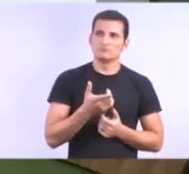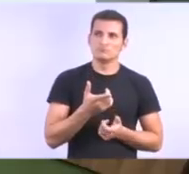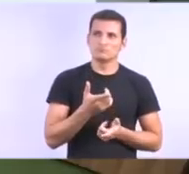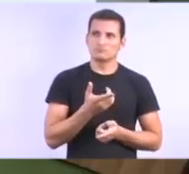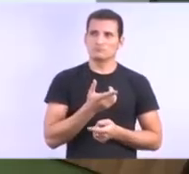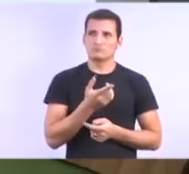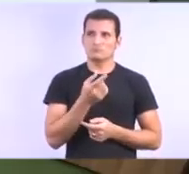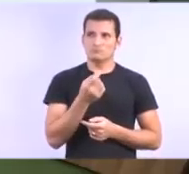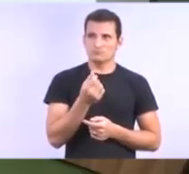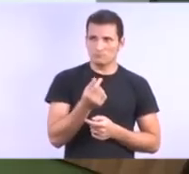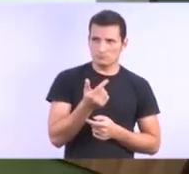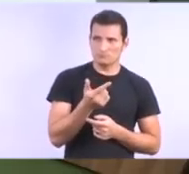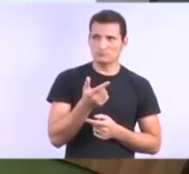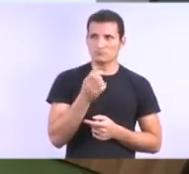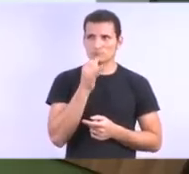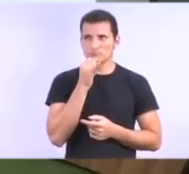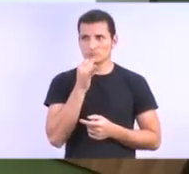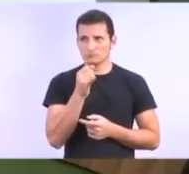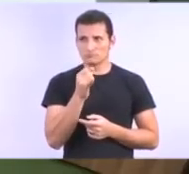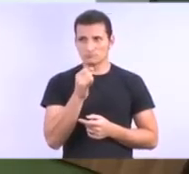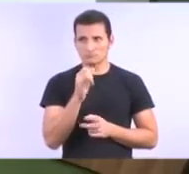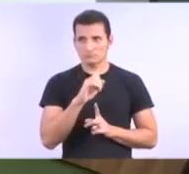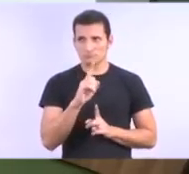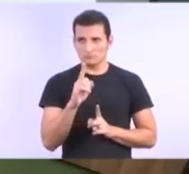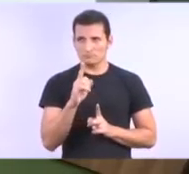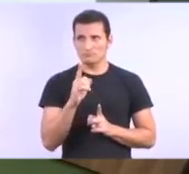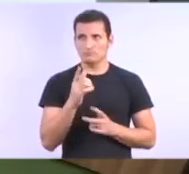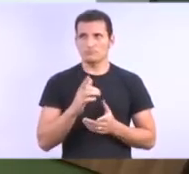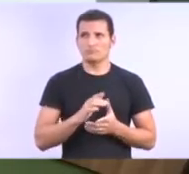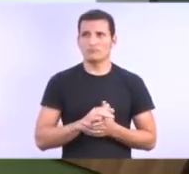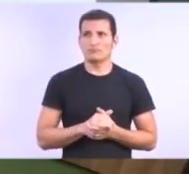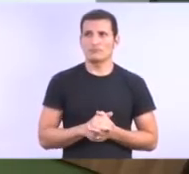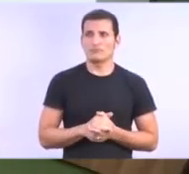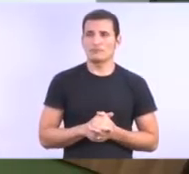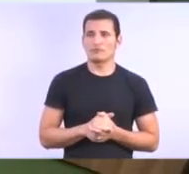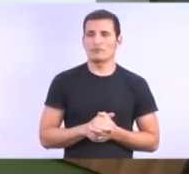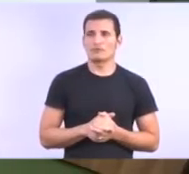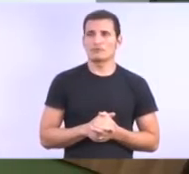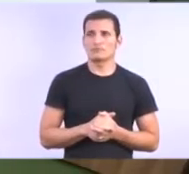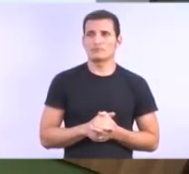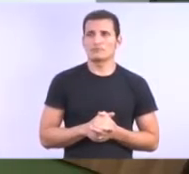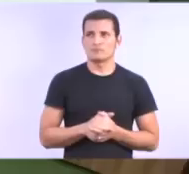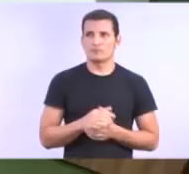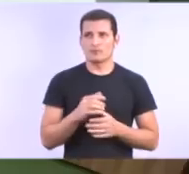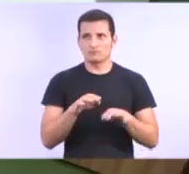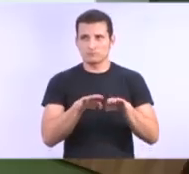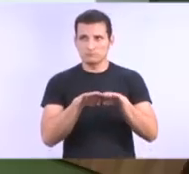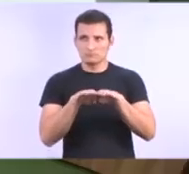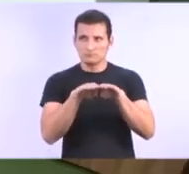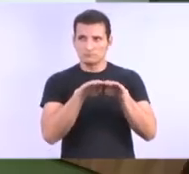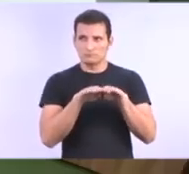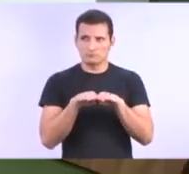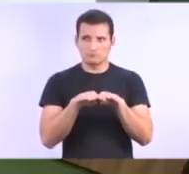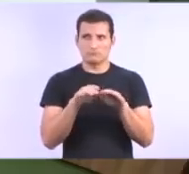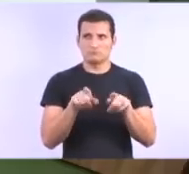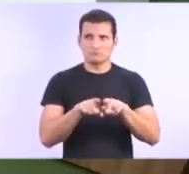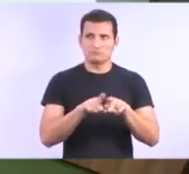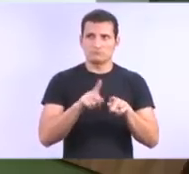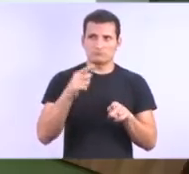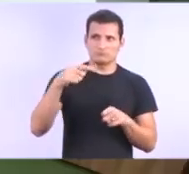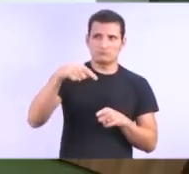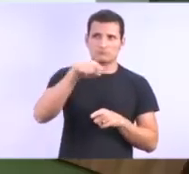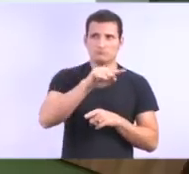ao atributo valor. Se não, a gente geraria a exceção da forma como está aí, é um padrão que é interessante vocês